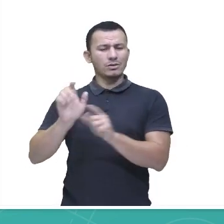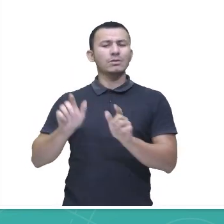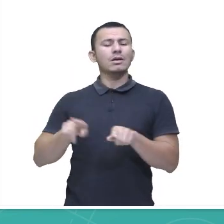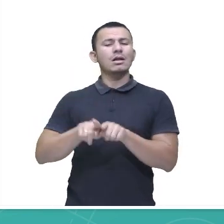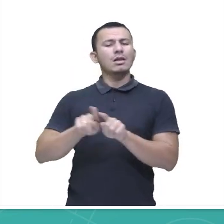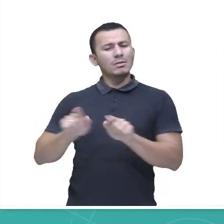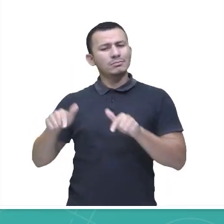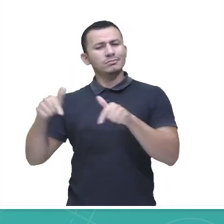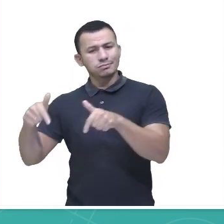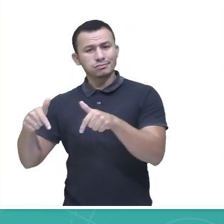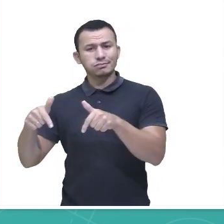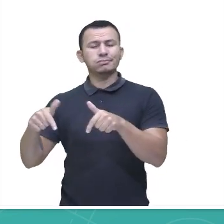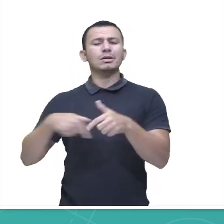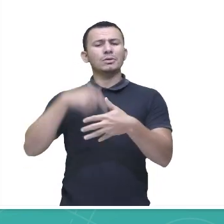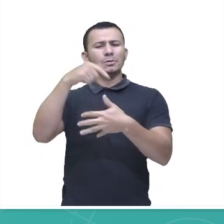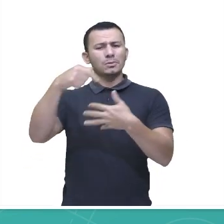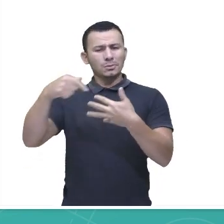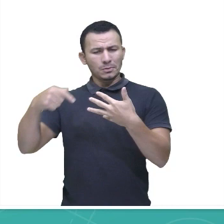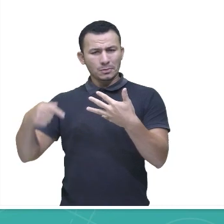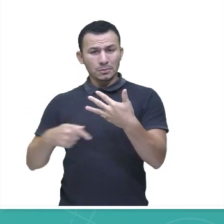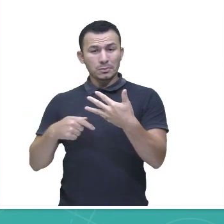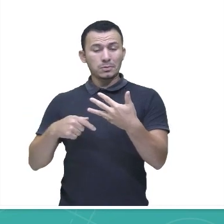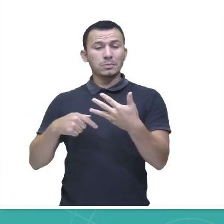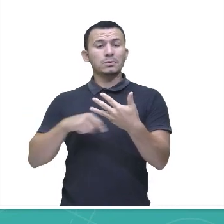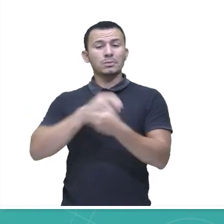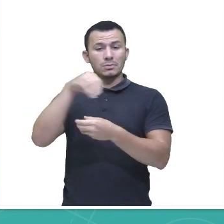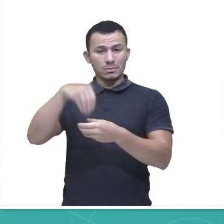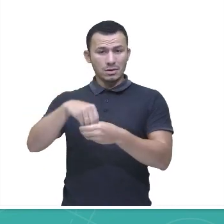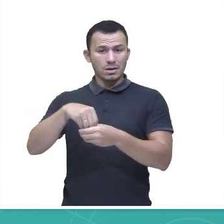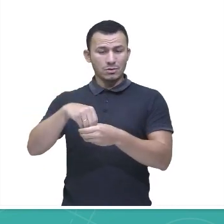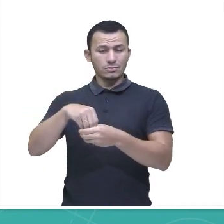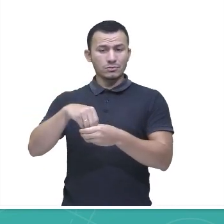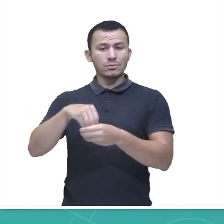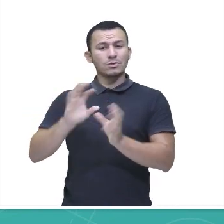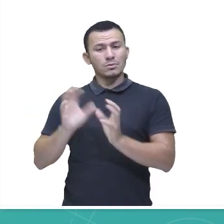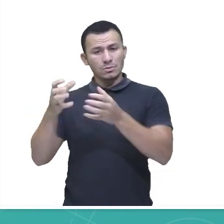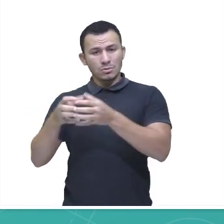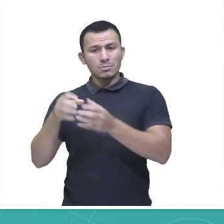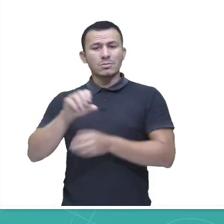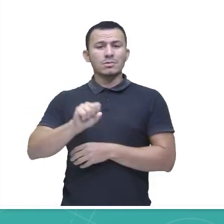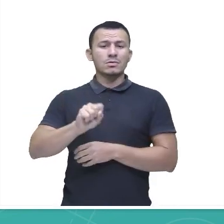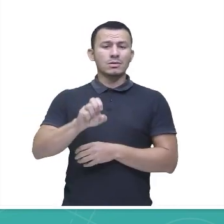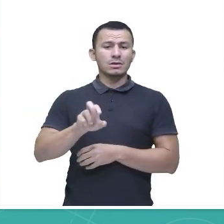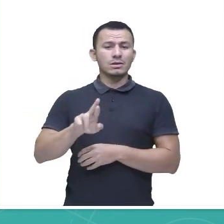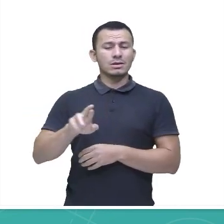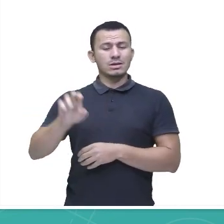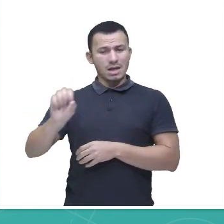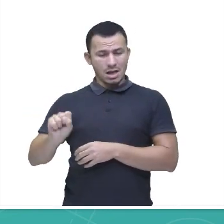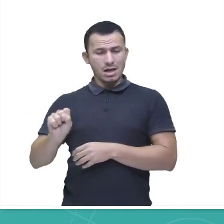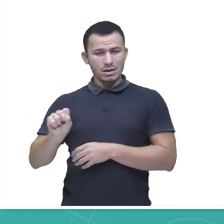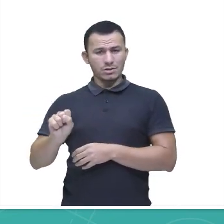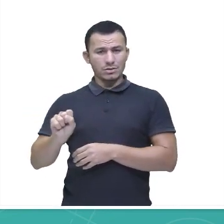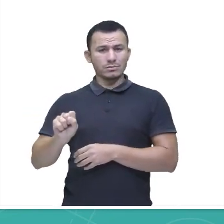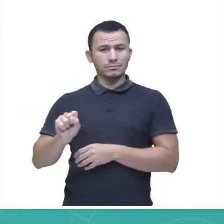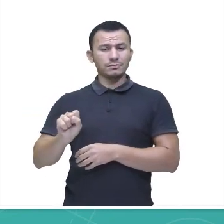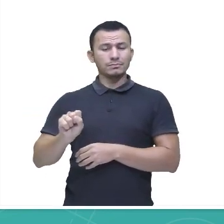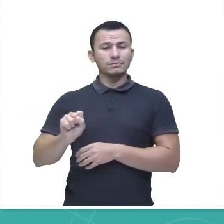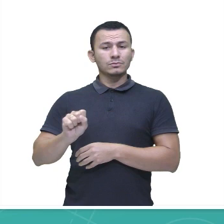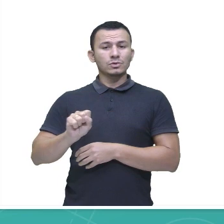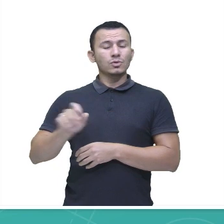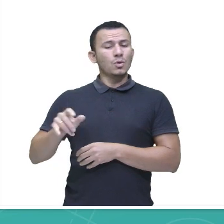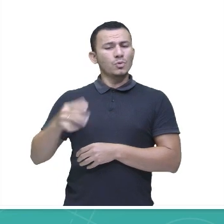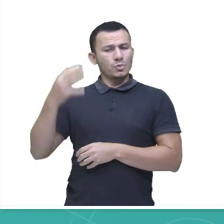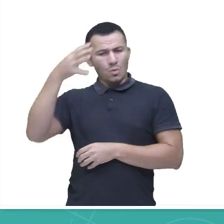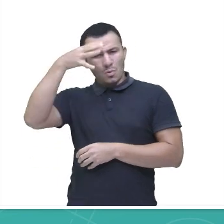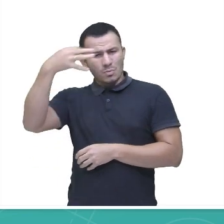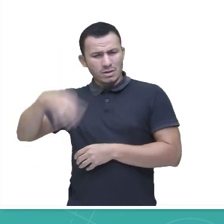ações, todas as noções tomadas como seres, certo? Todas as noções que são